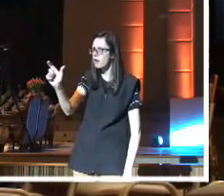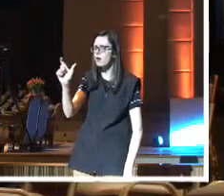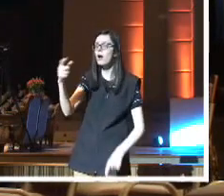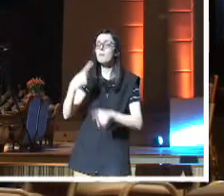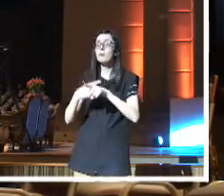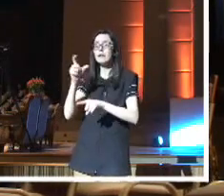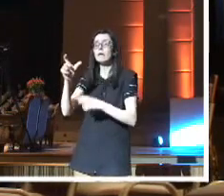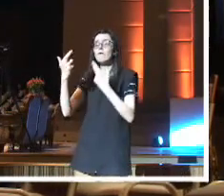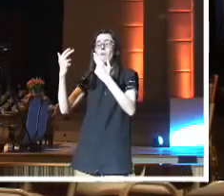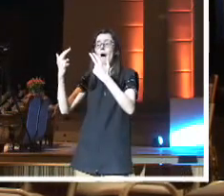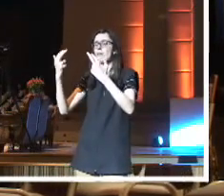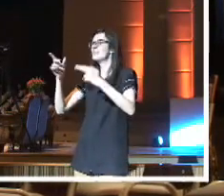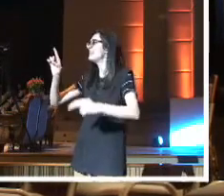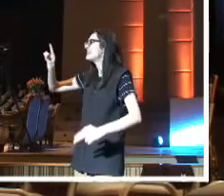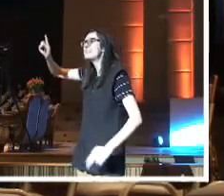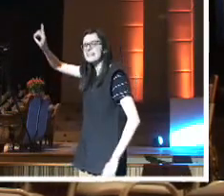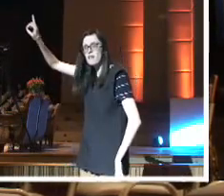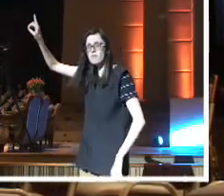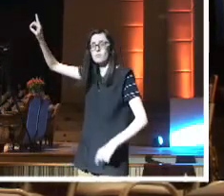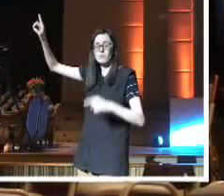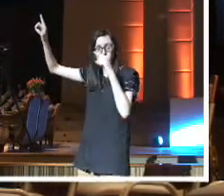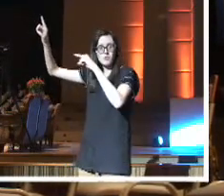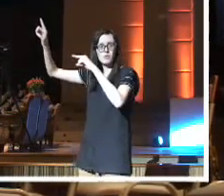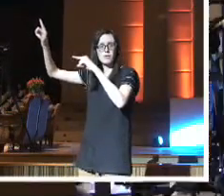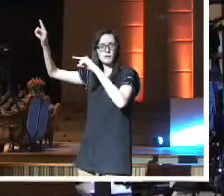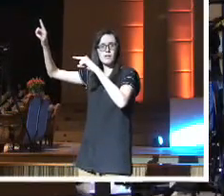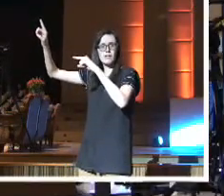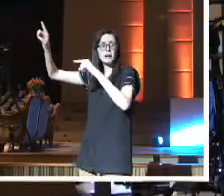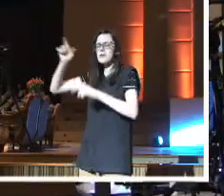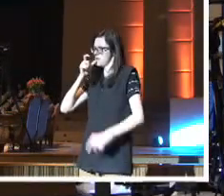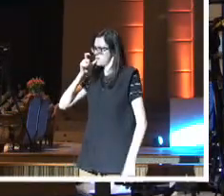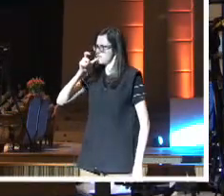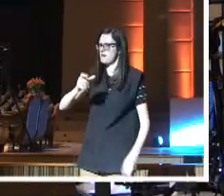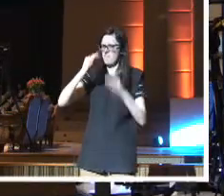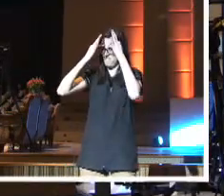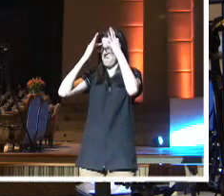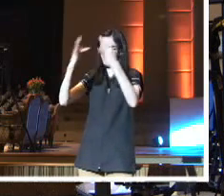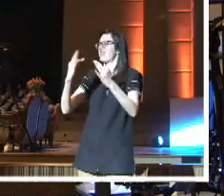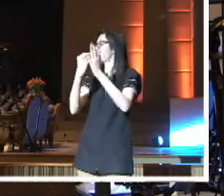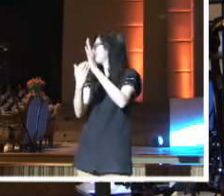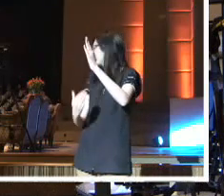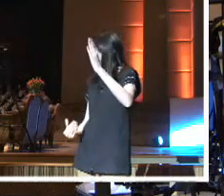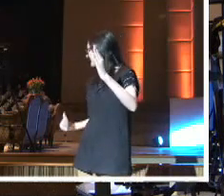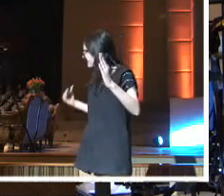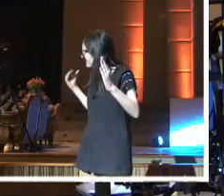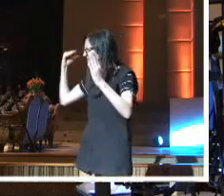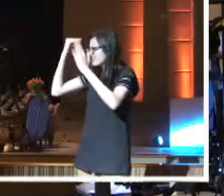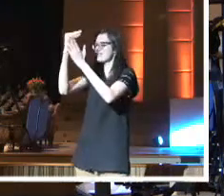superlativo de um Deus de palavra.